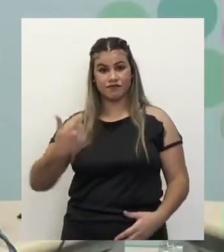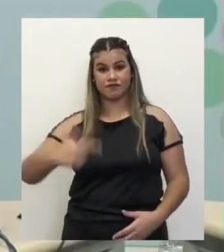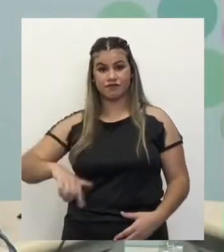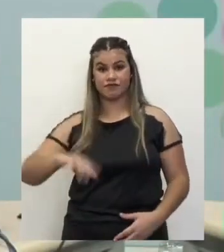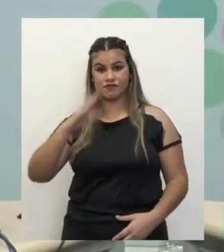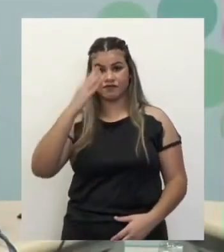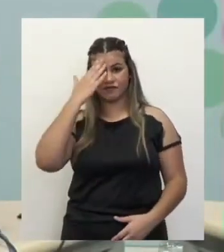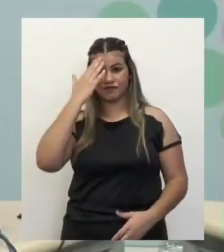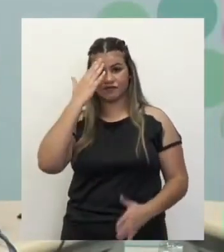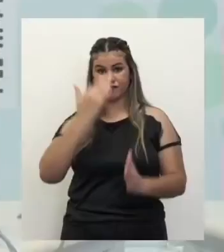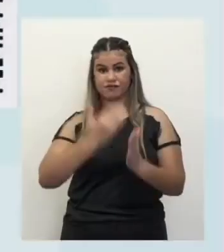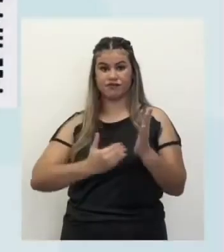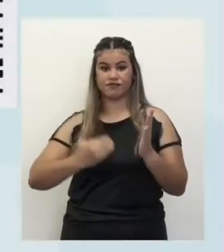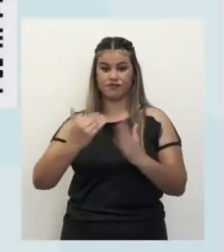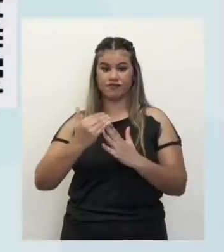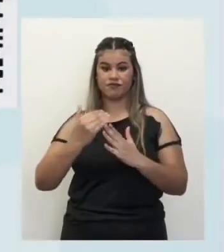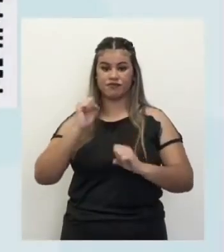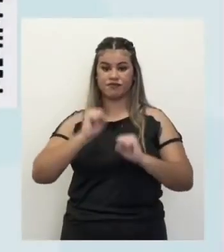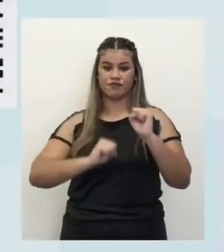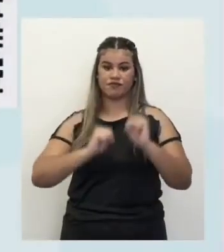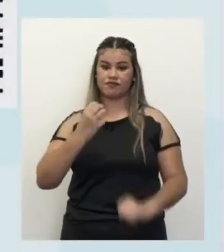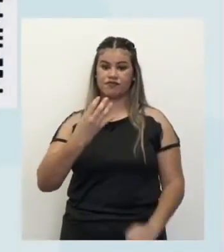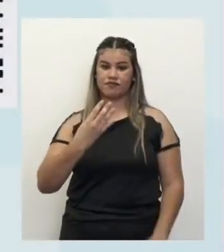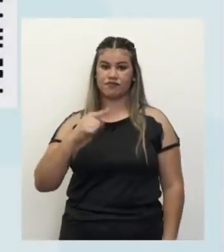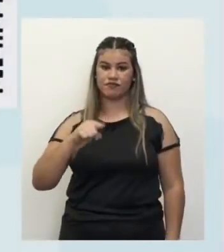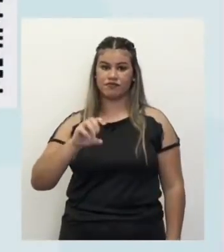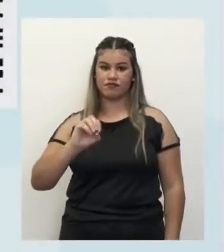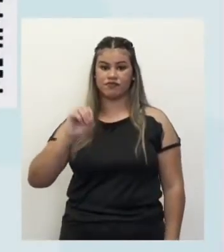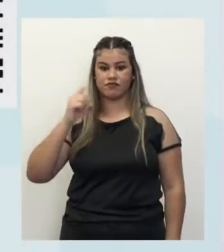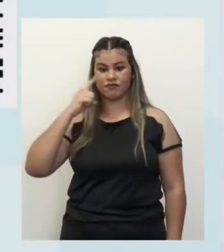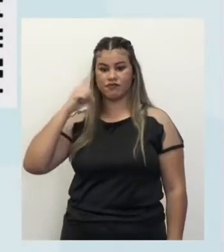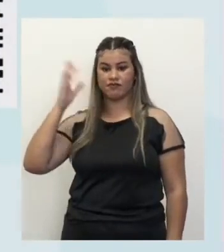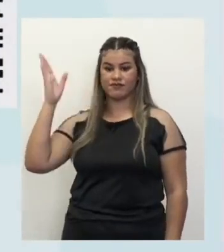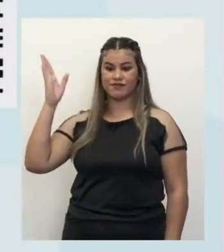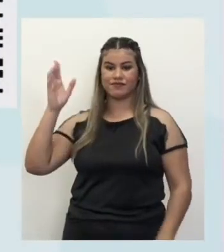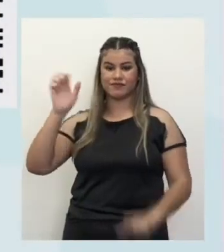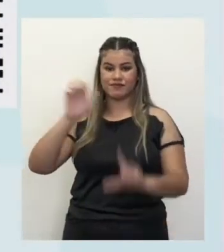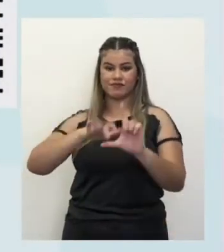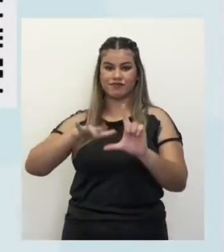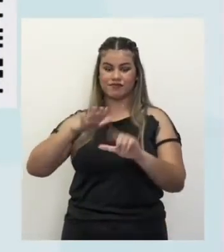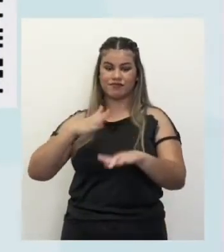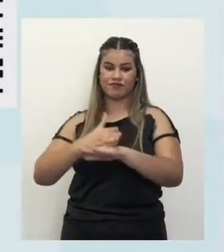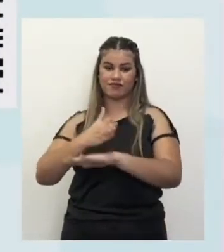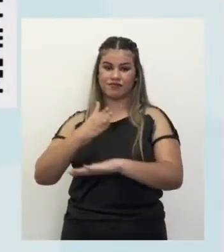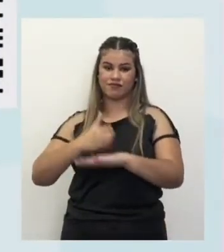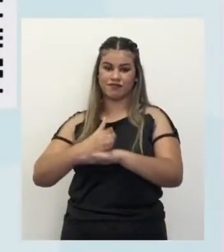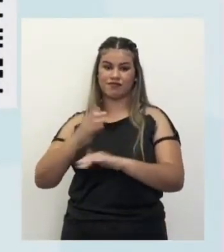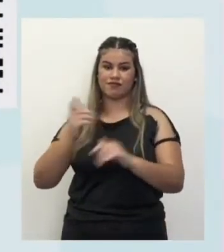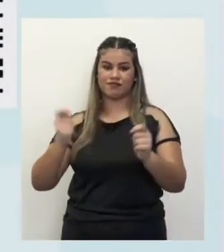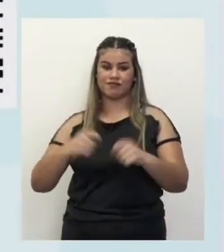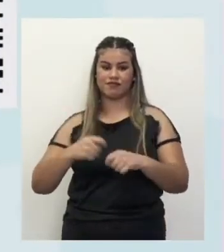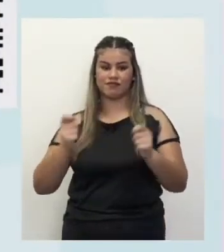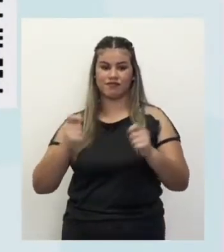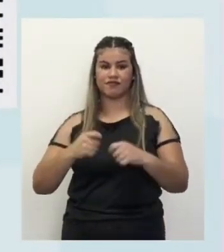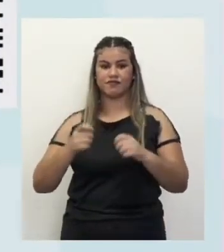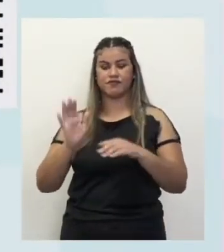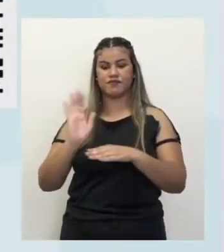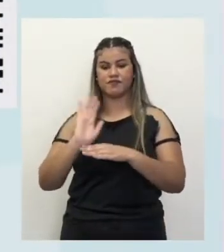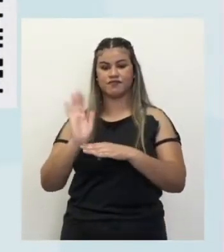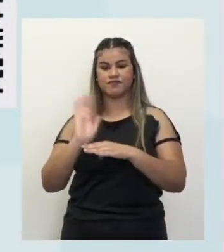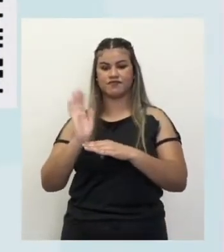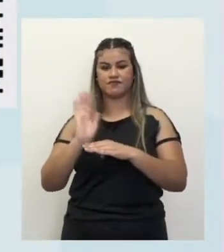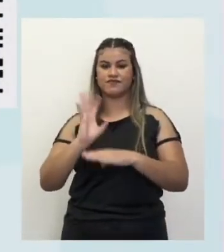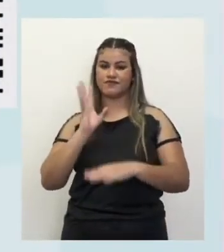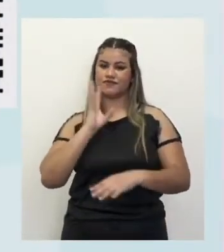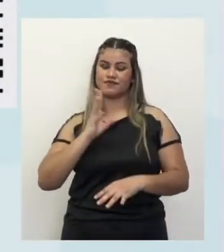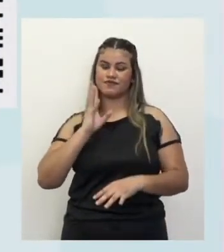Indústria 4.0. Tem o QR Code para que vocês possam acessar aí, né, esse vídeo que é